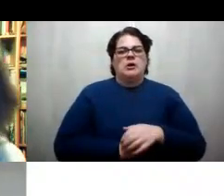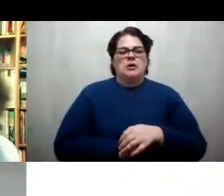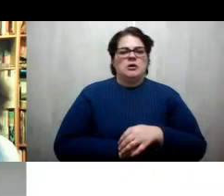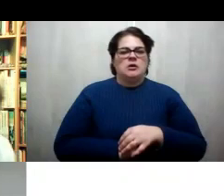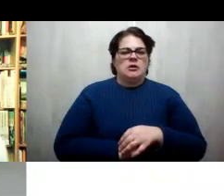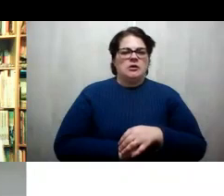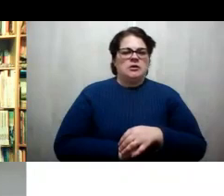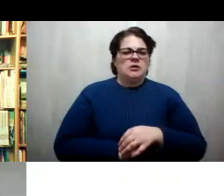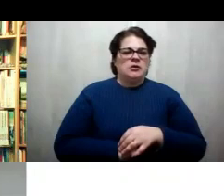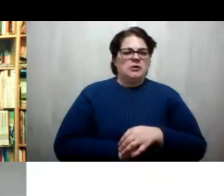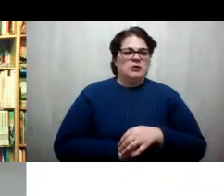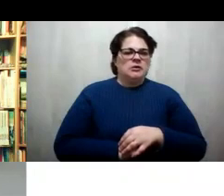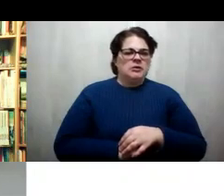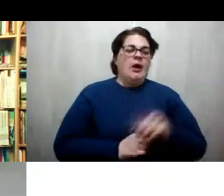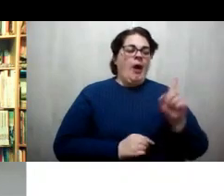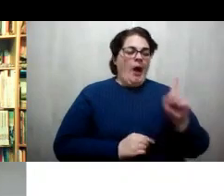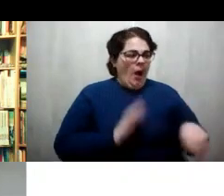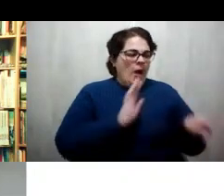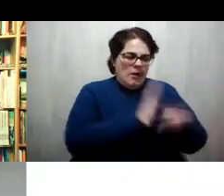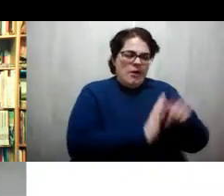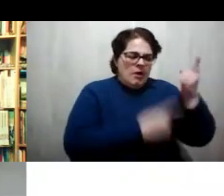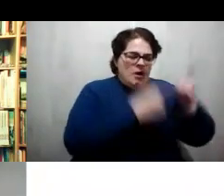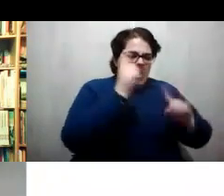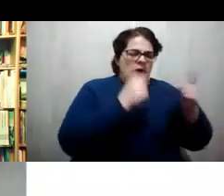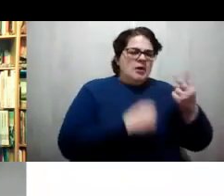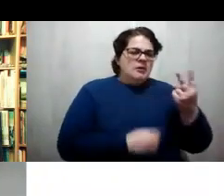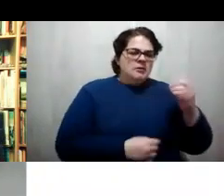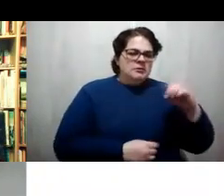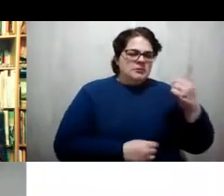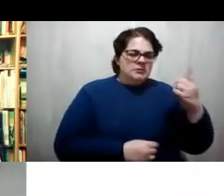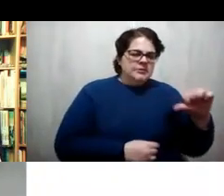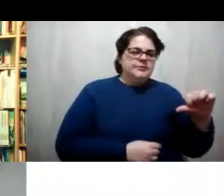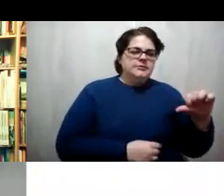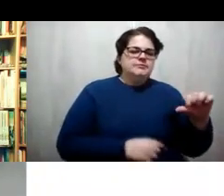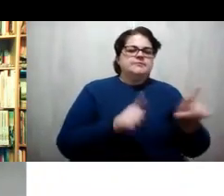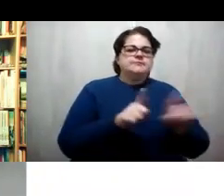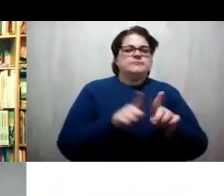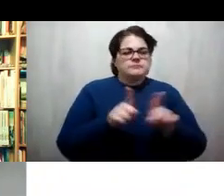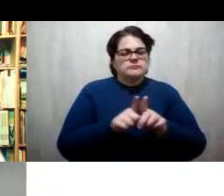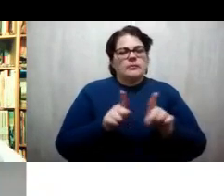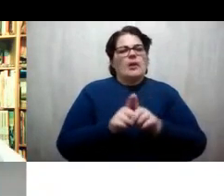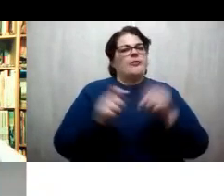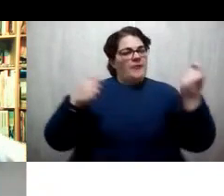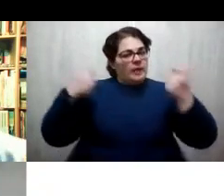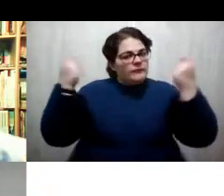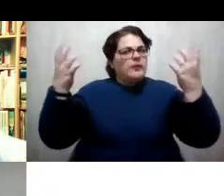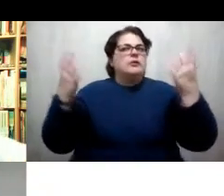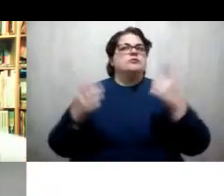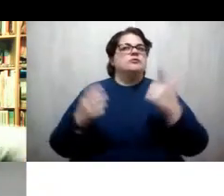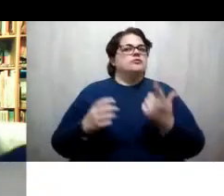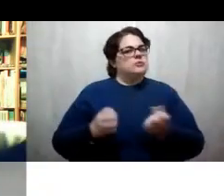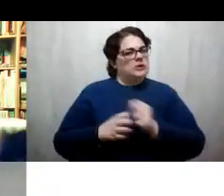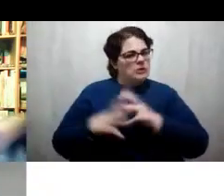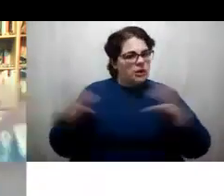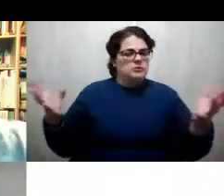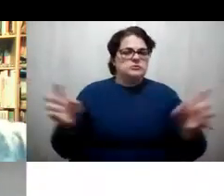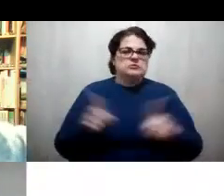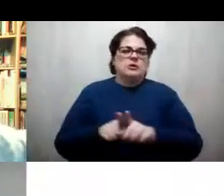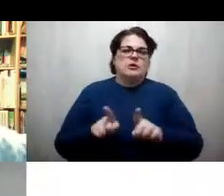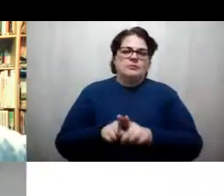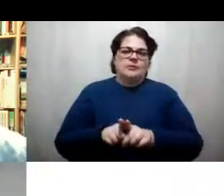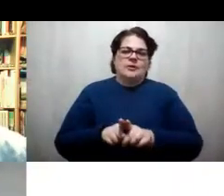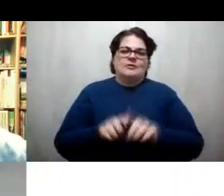realmente... Foi o Carnaval de 2019. E também um evento grande, né, que aí foi, a fala foi sobre audiodescrição